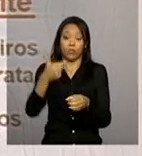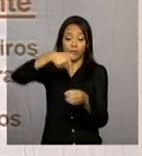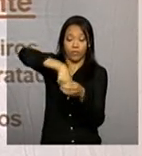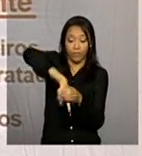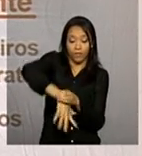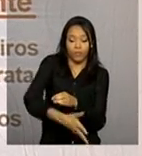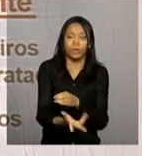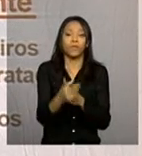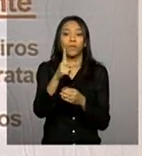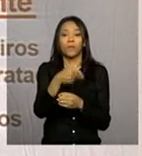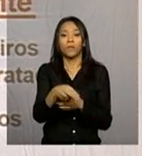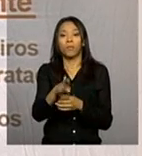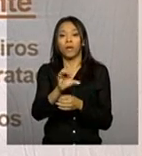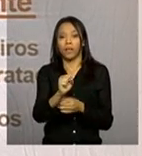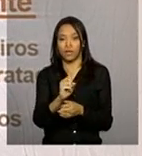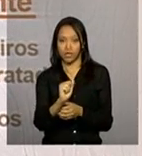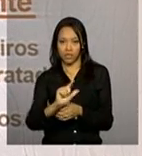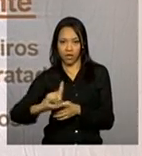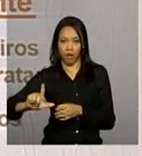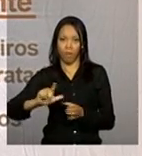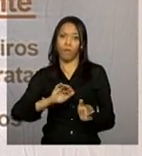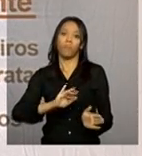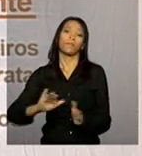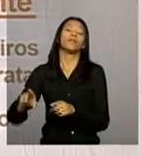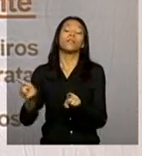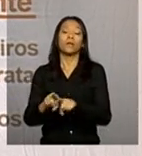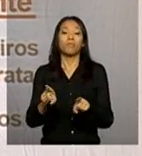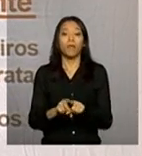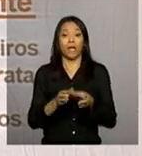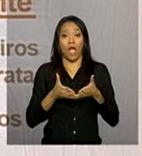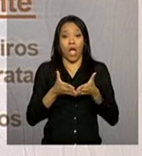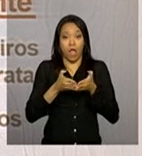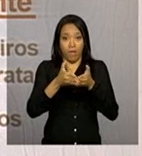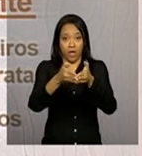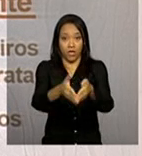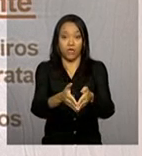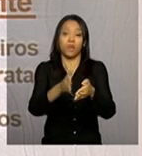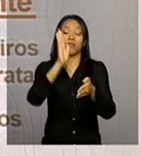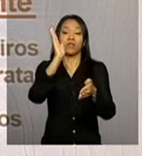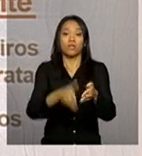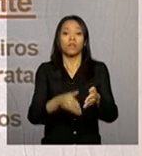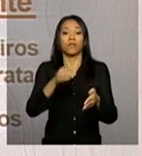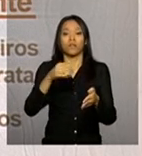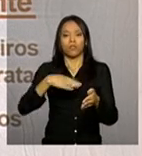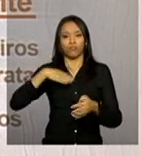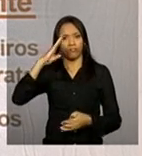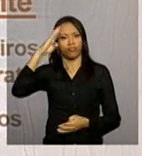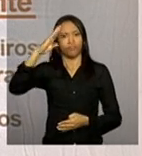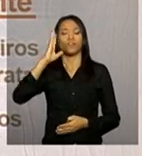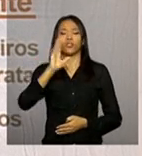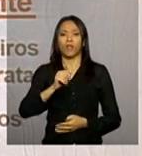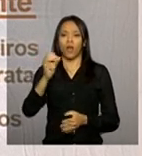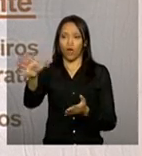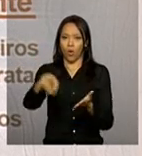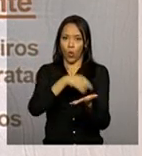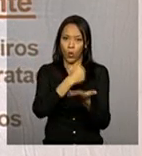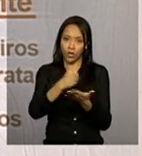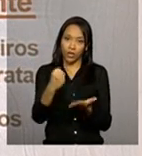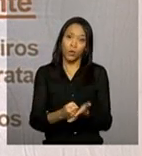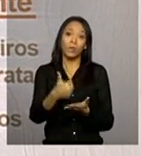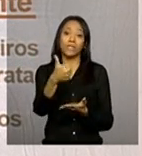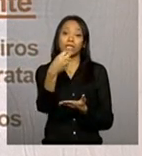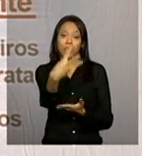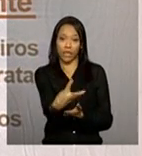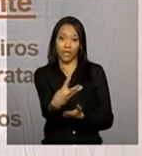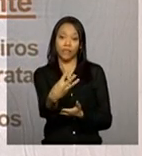pré-sal. O Fundo de Marinha Mercante já contratou 426 embarcações e 3 estaleiros e já